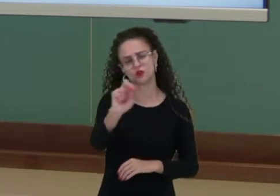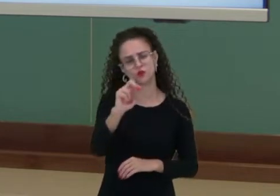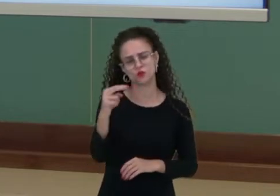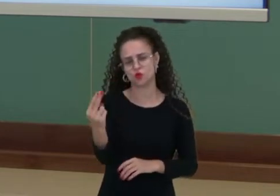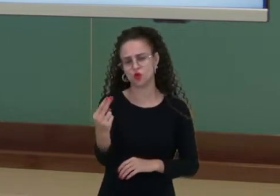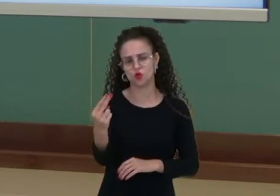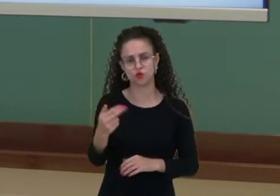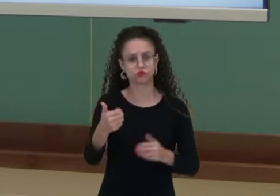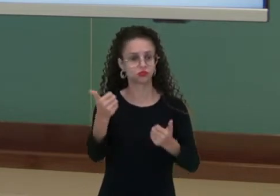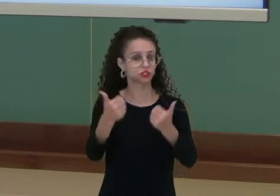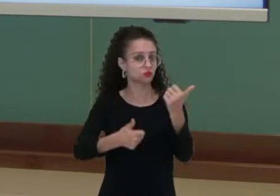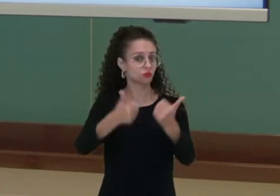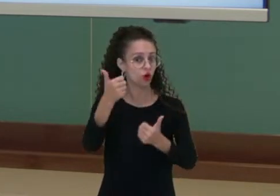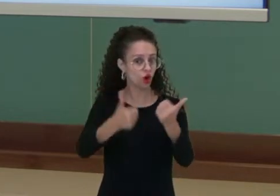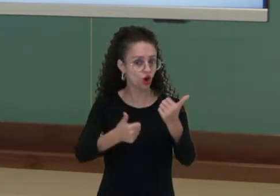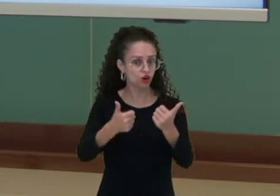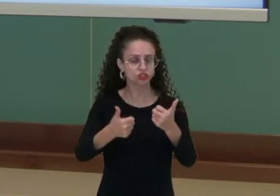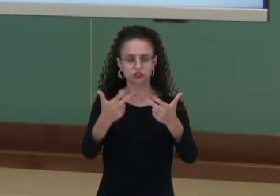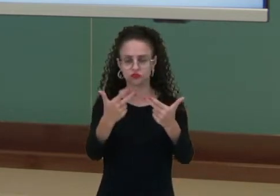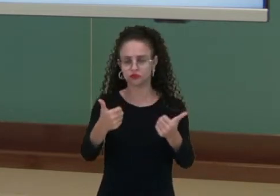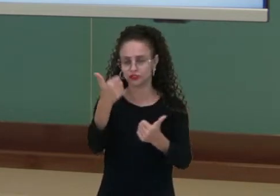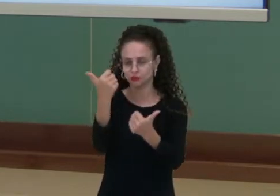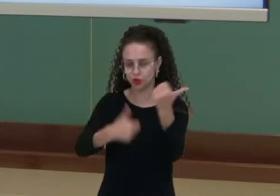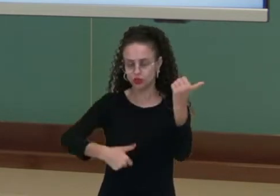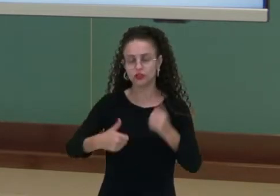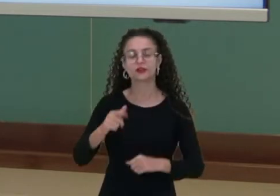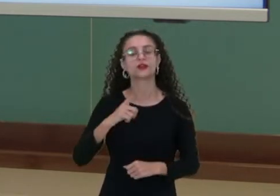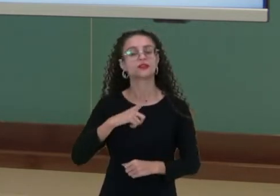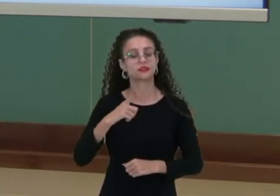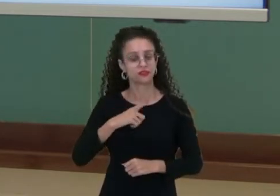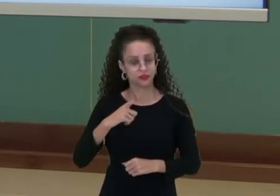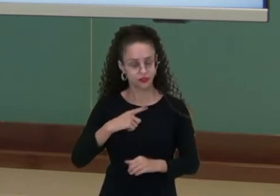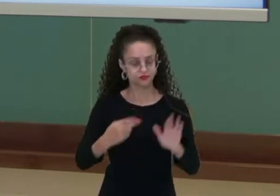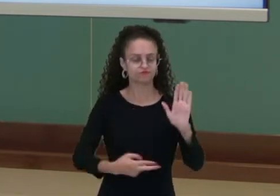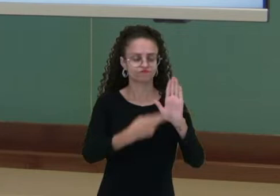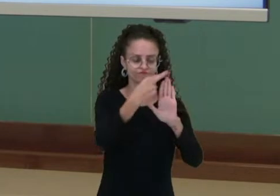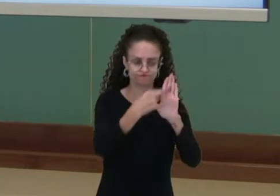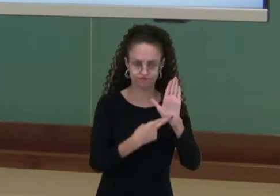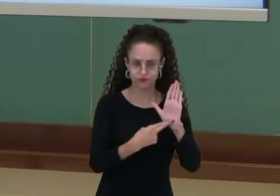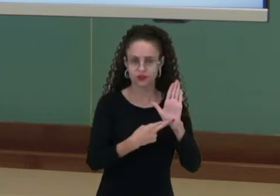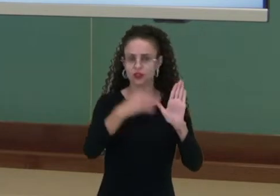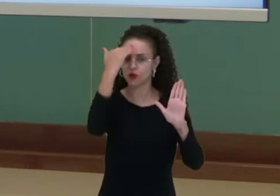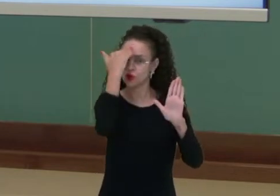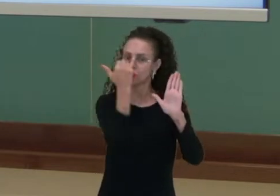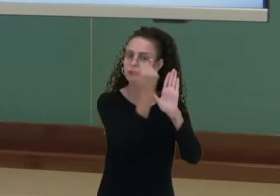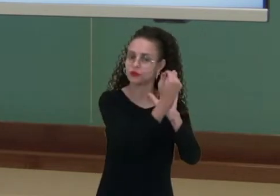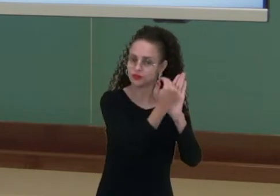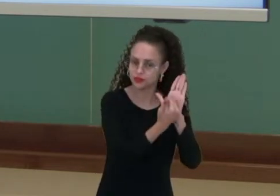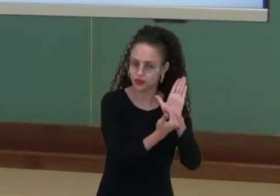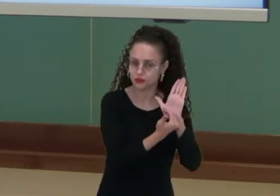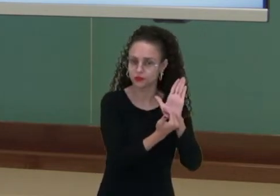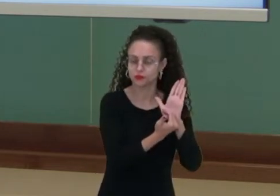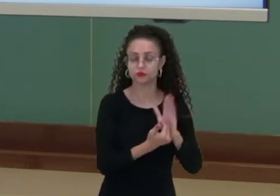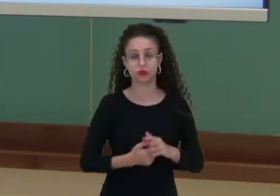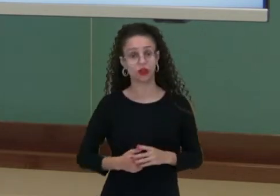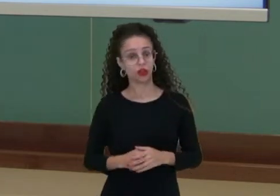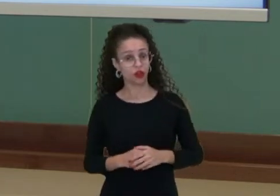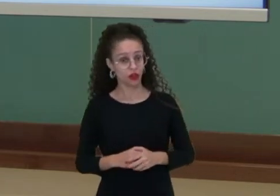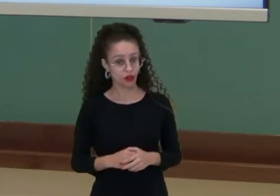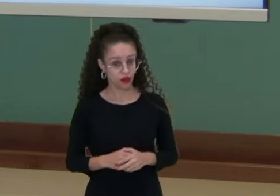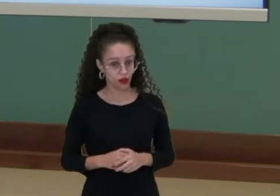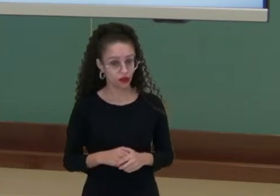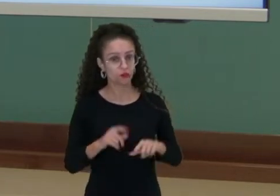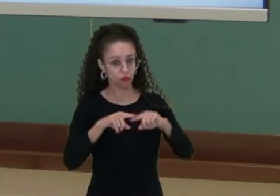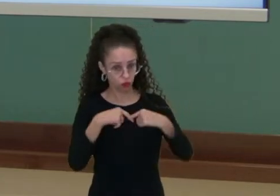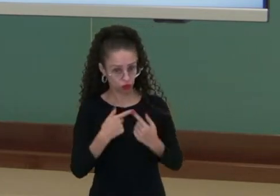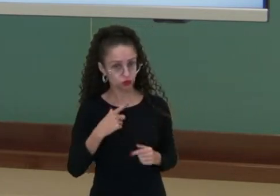em esportes, exigem a importância das regras e normas serem respeitadas. Ah, é para isso, professor,